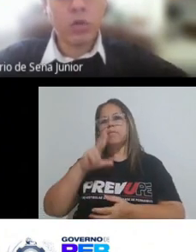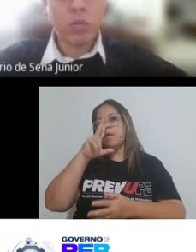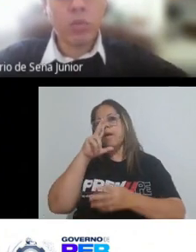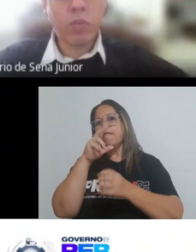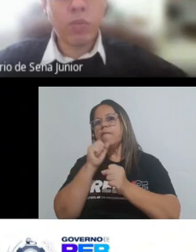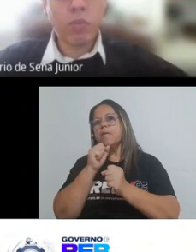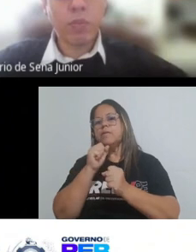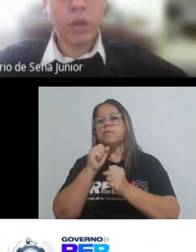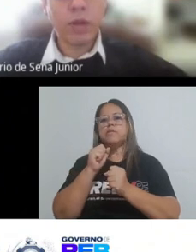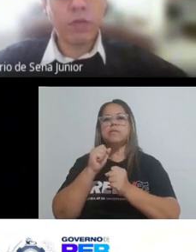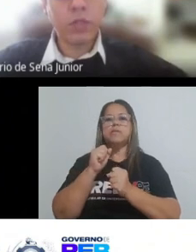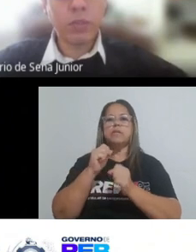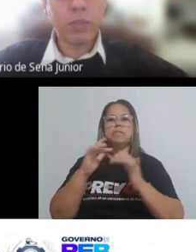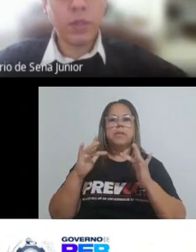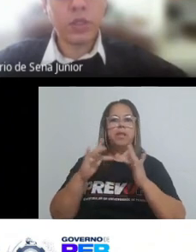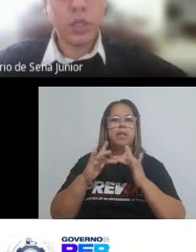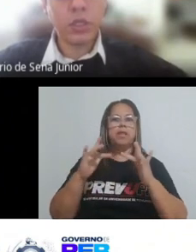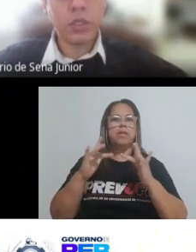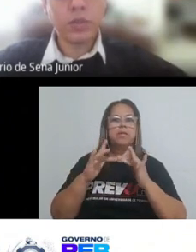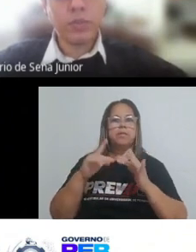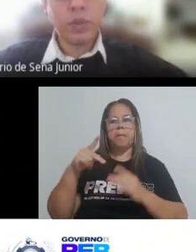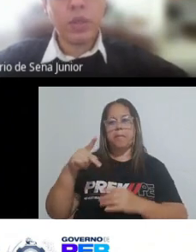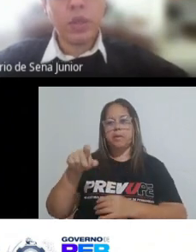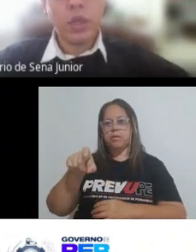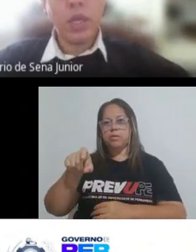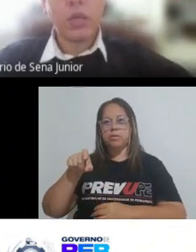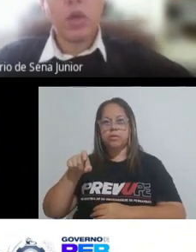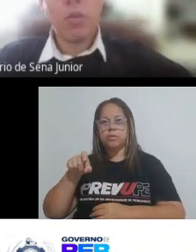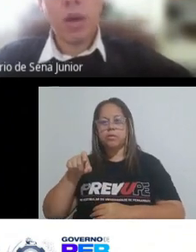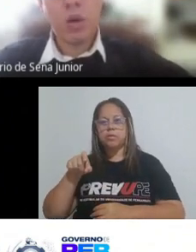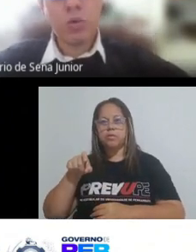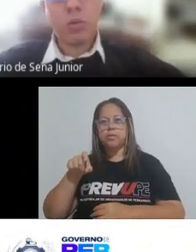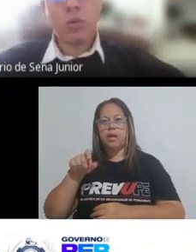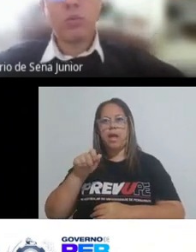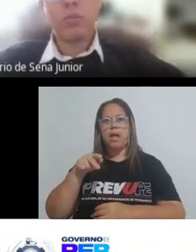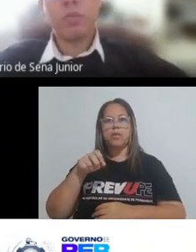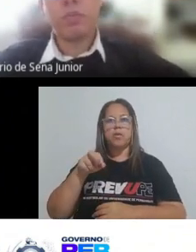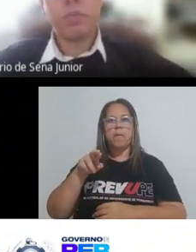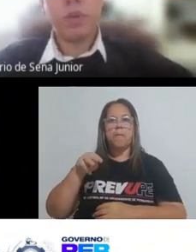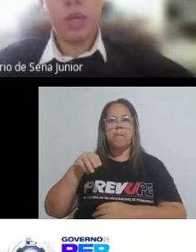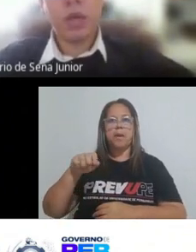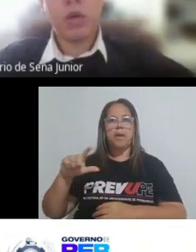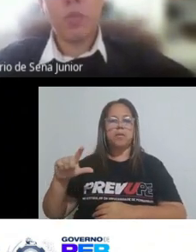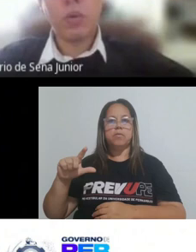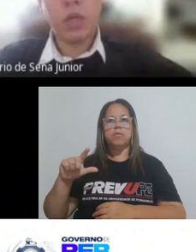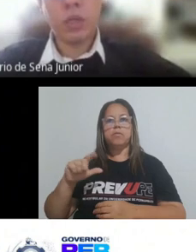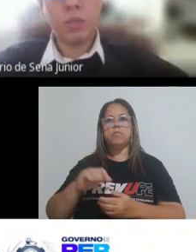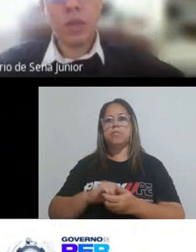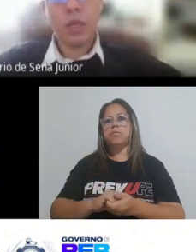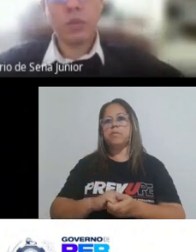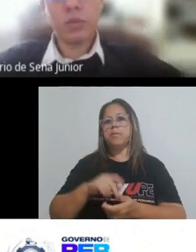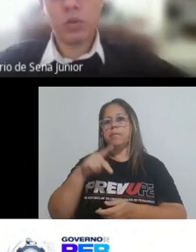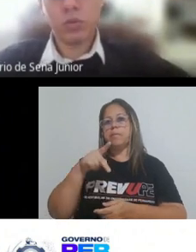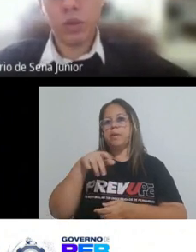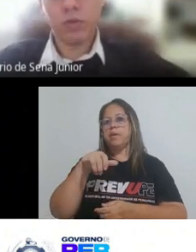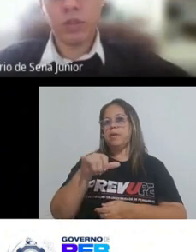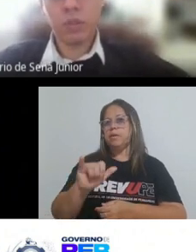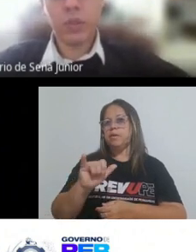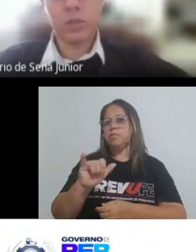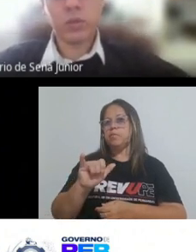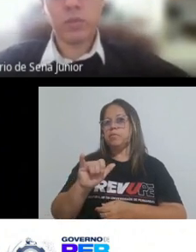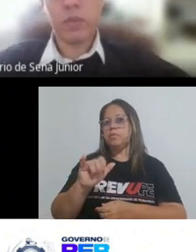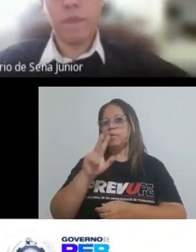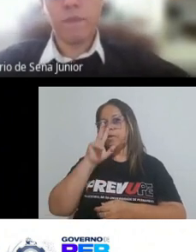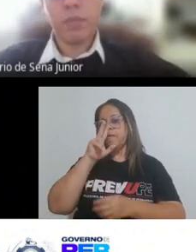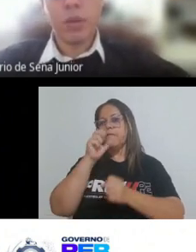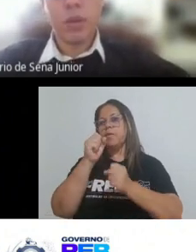atrito pela força PX e a normal pela componente PY da força